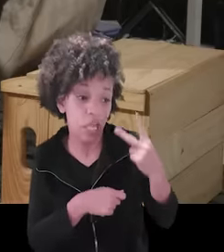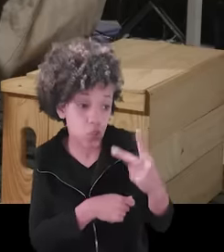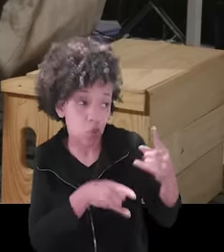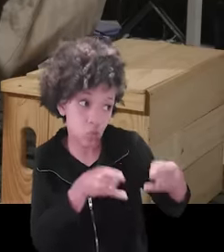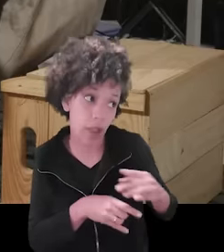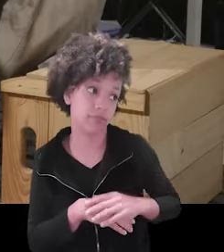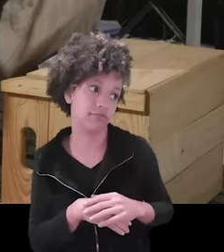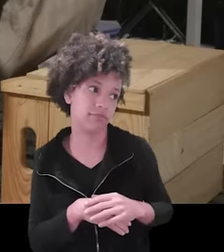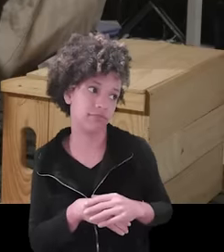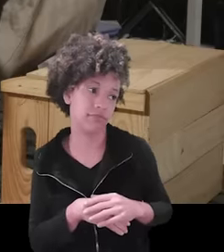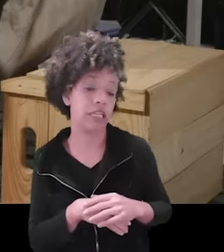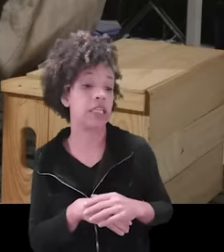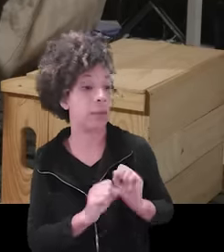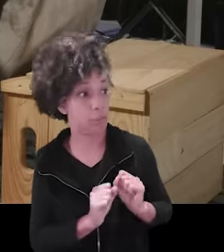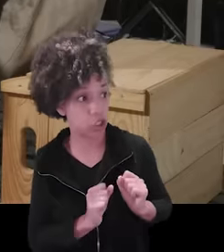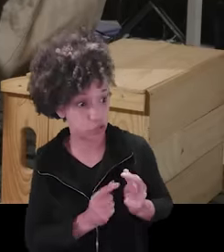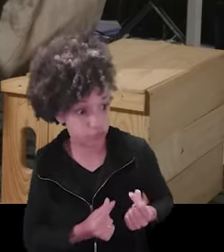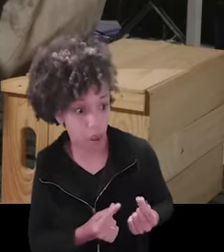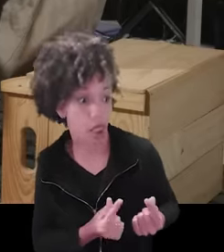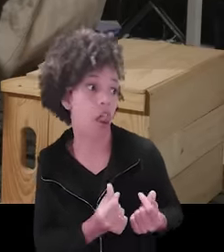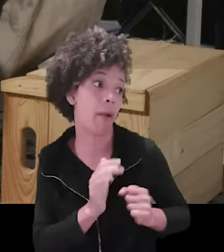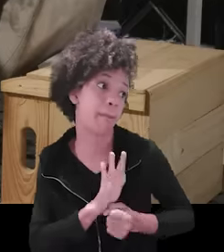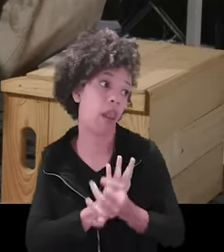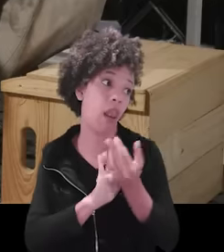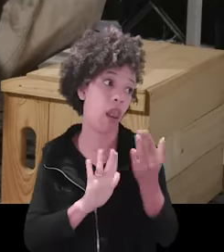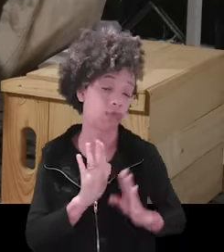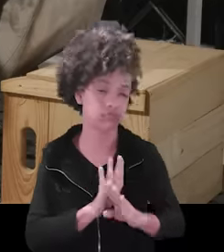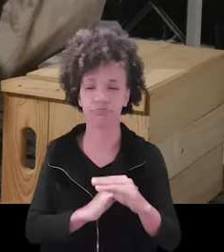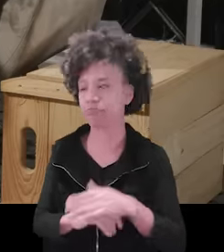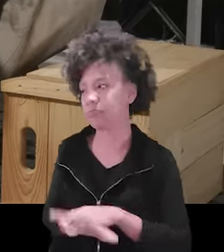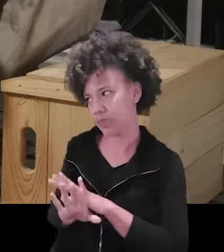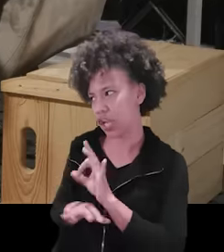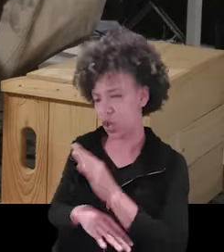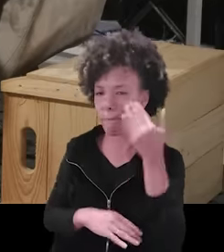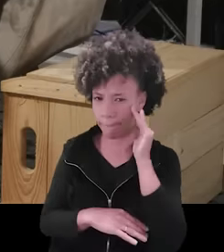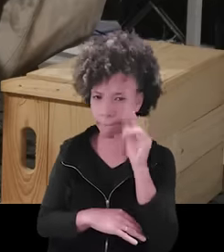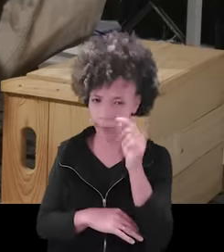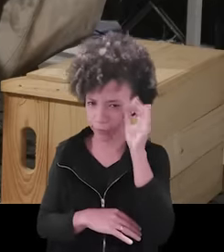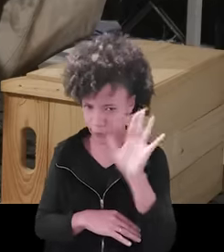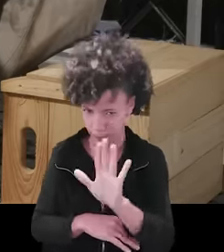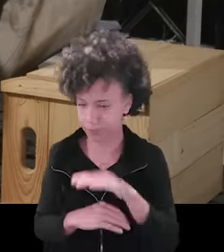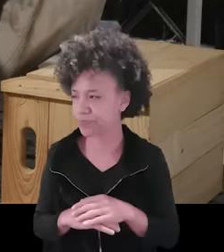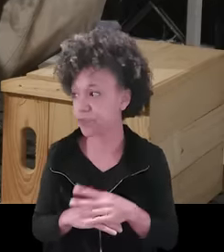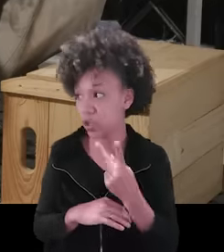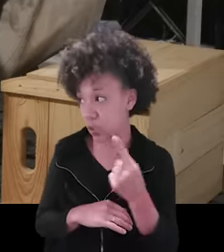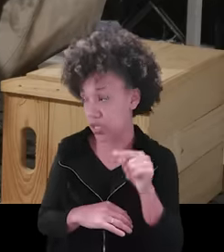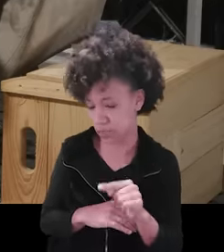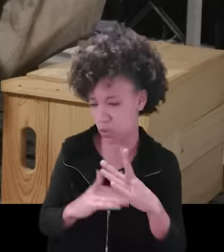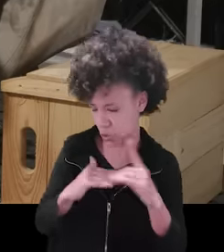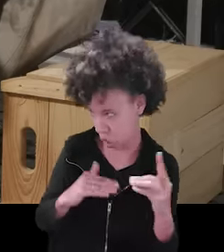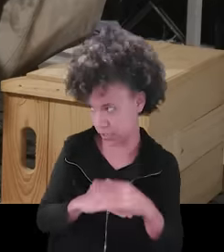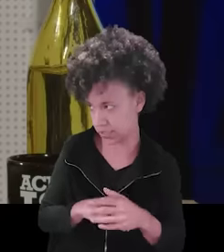quartos e é isso pode aumentar né os valores só vou botar uma pessoa só para você viajar Vai